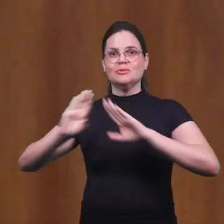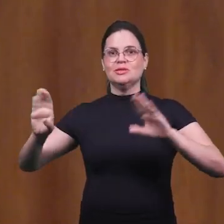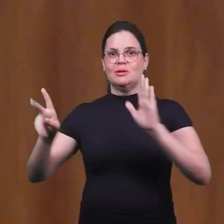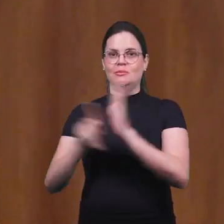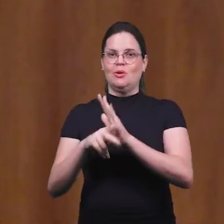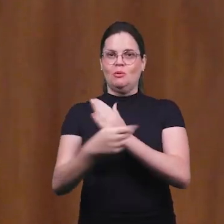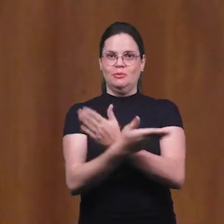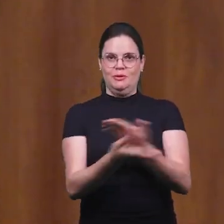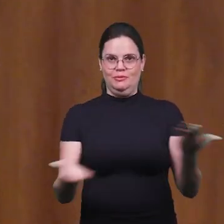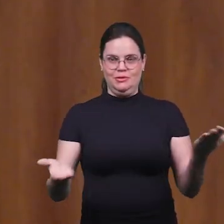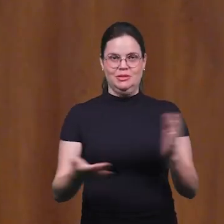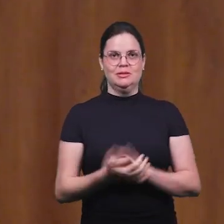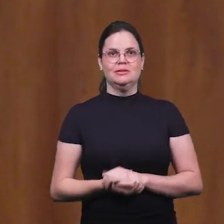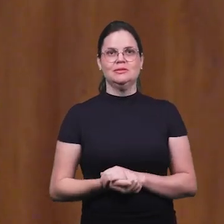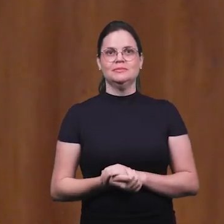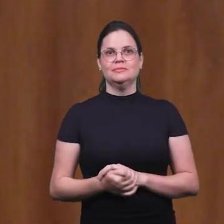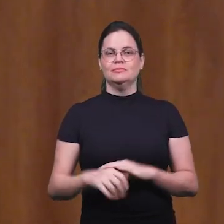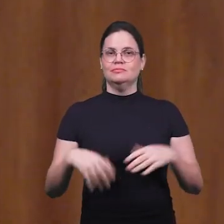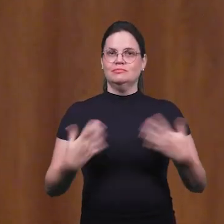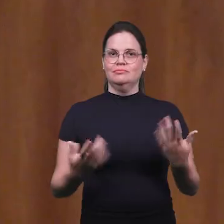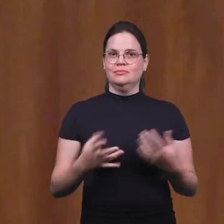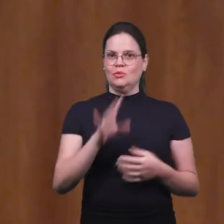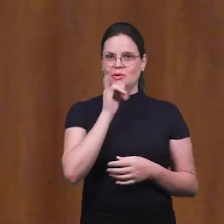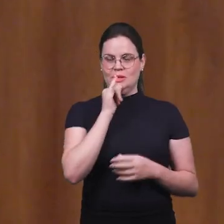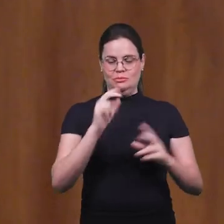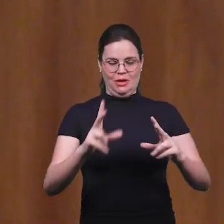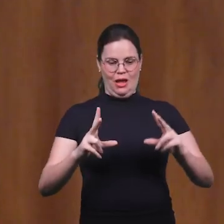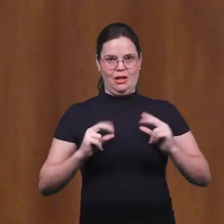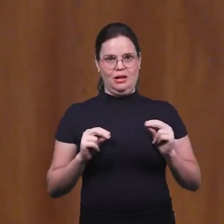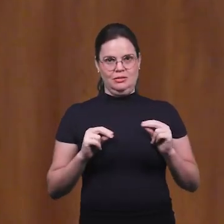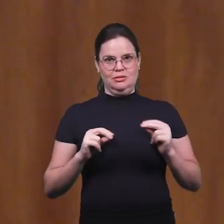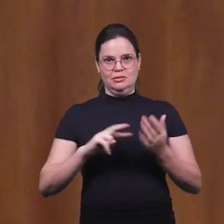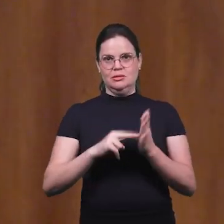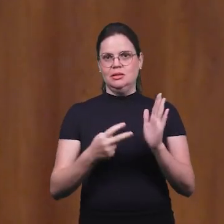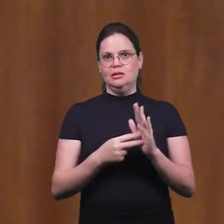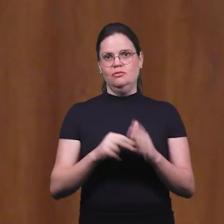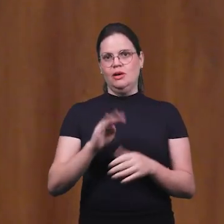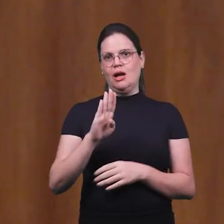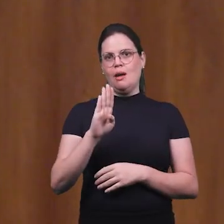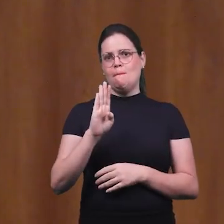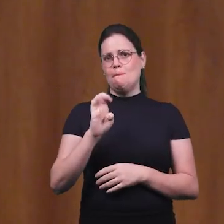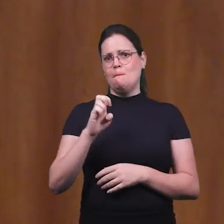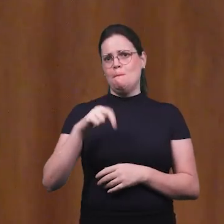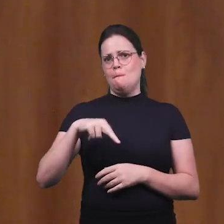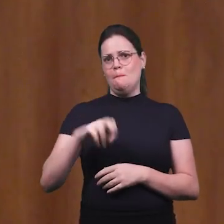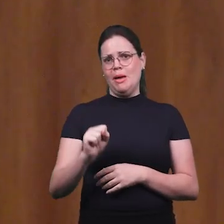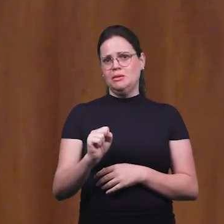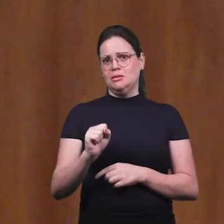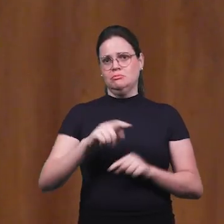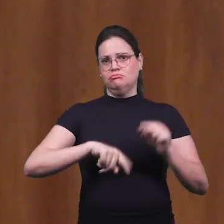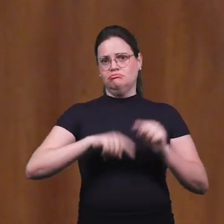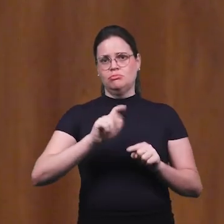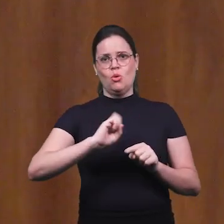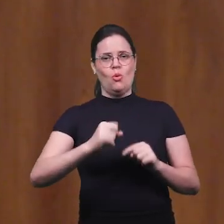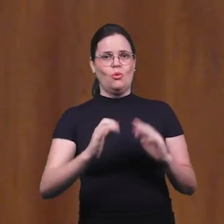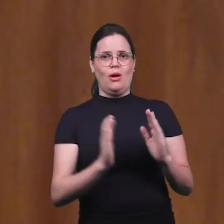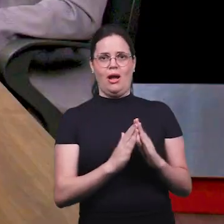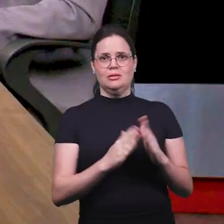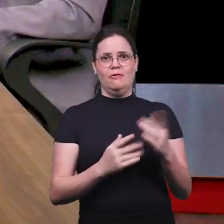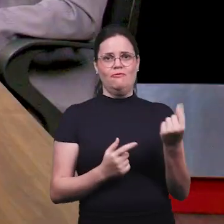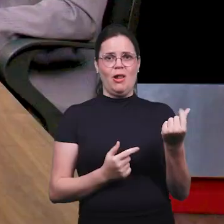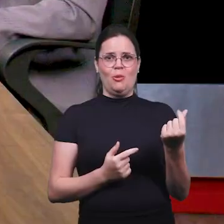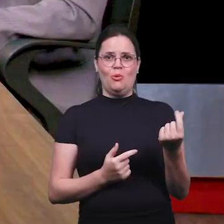me permitem, não é? Porque são os bens, né? São os bens que são repassados. De valor, né? Isso é o